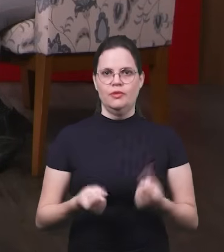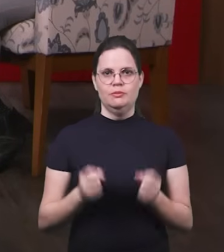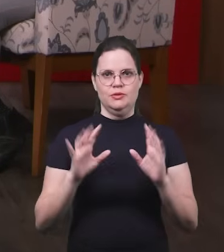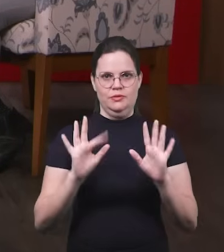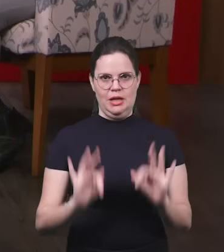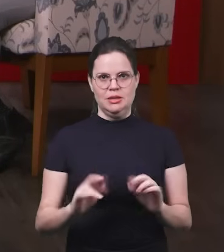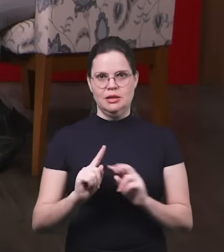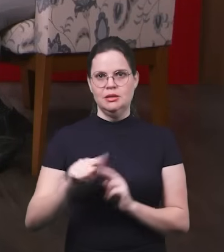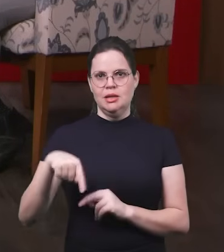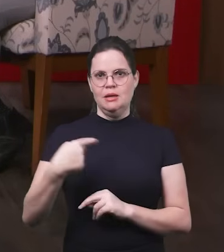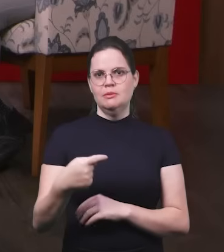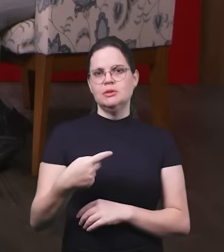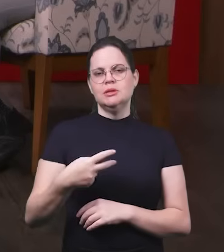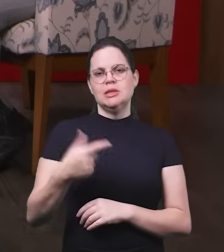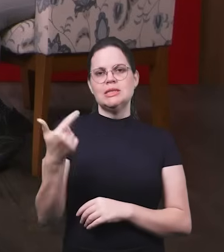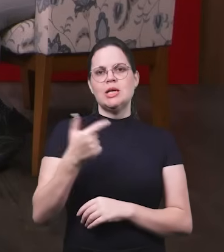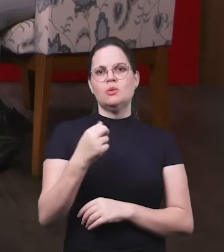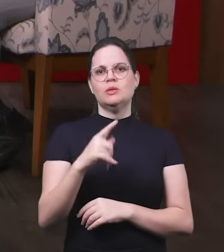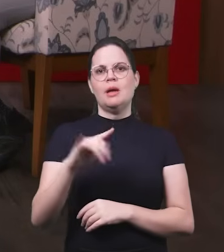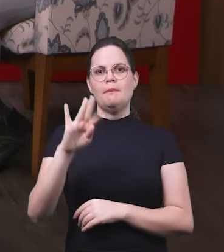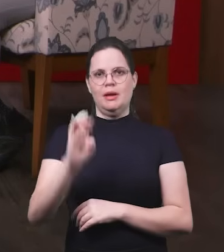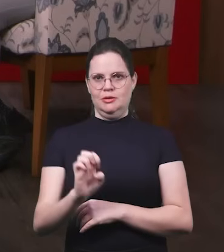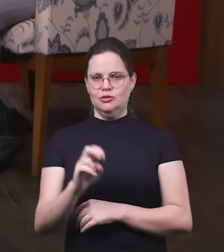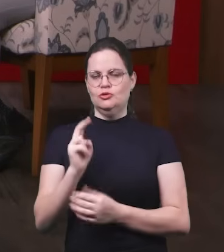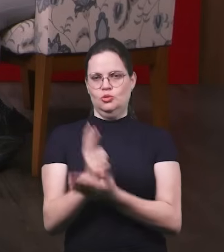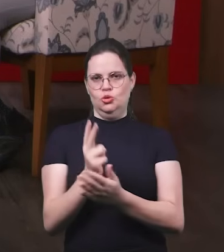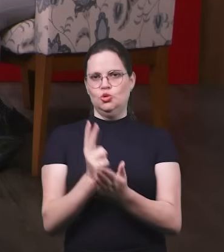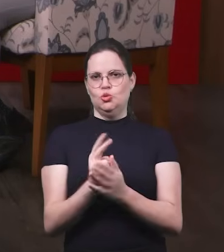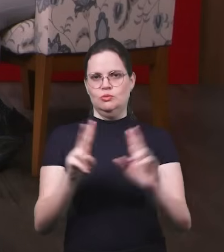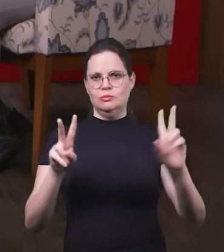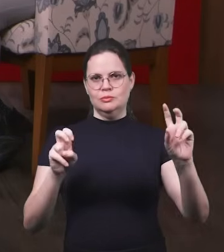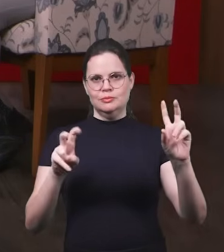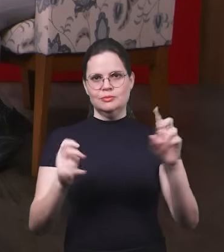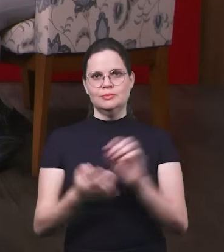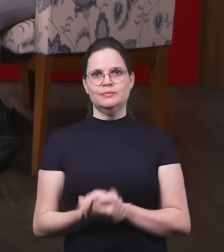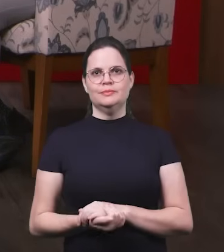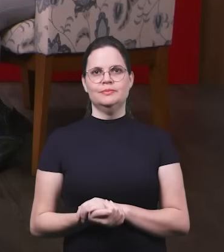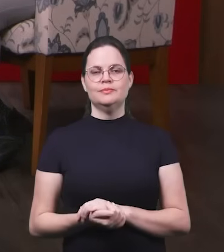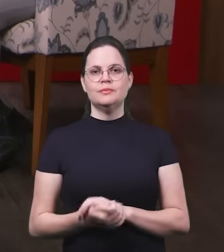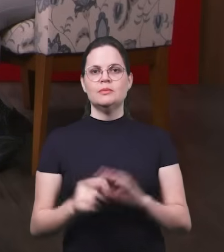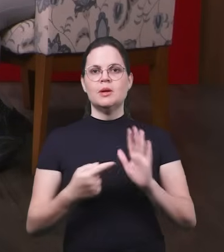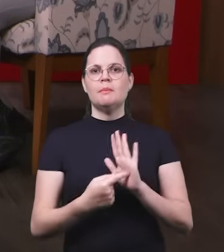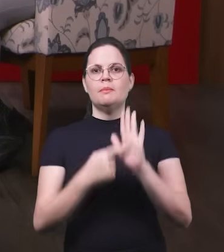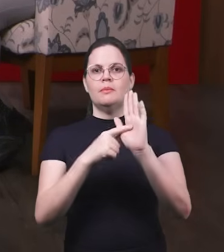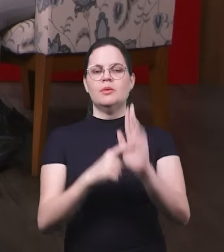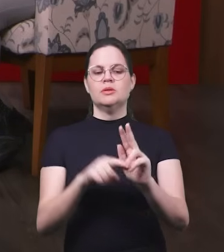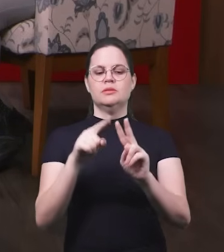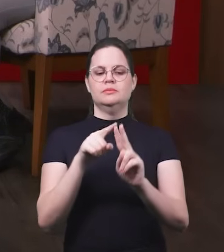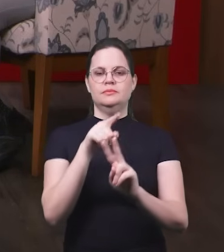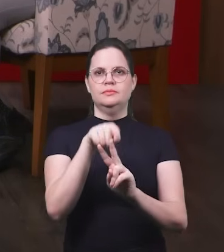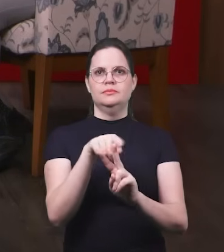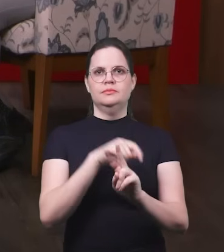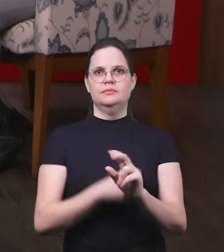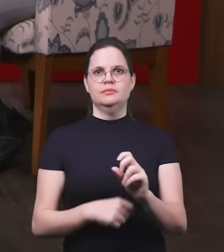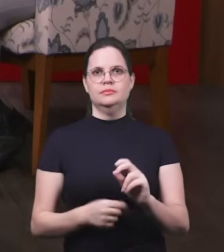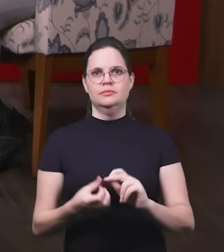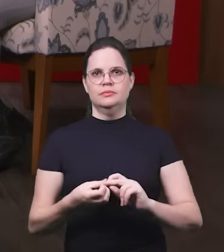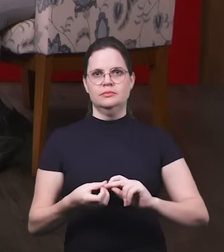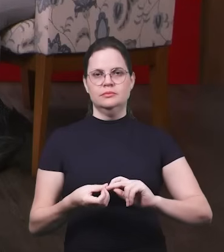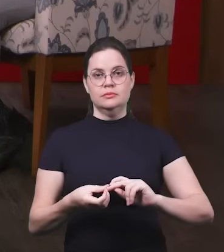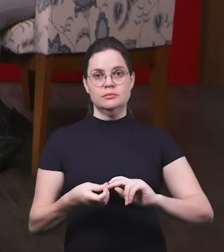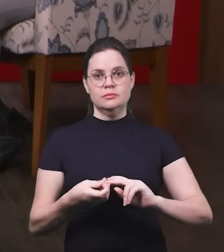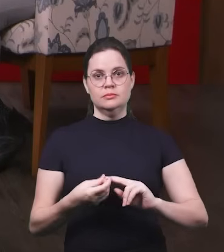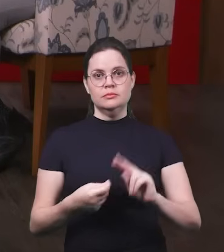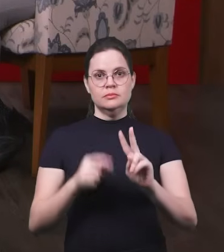segundo programa continuar. Bom. E no segundo, a gente fazer uma diferenciação entre, que eu vou chamar assim, de forma